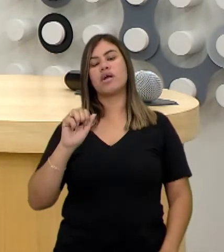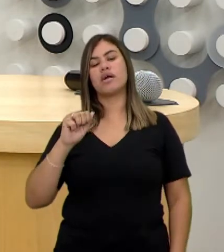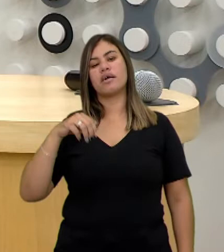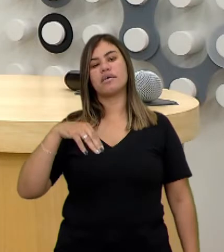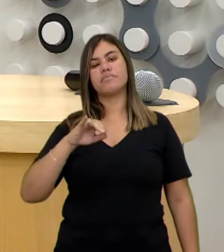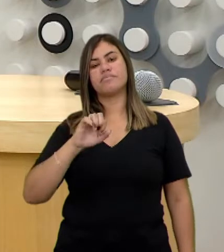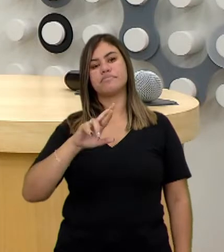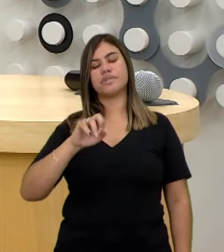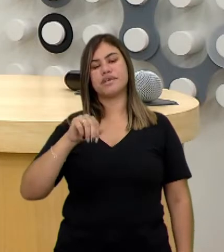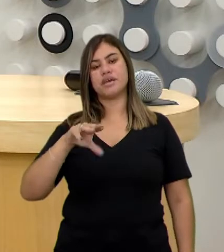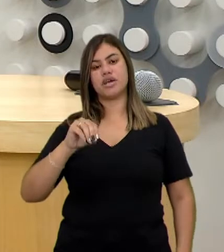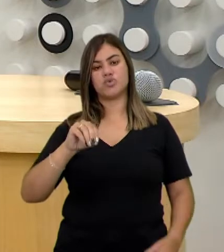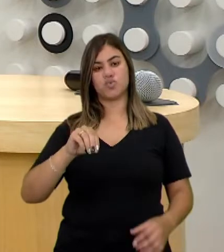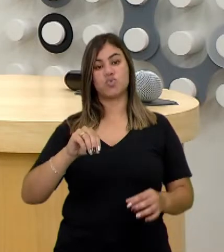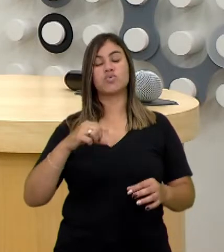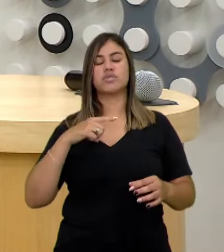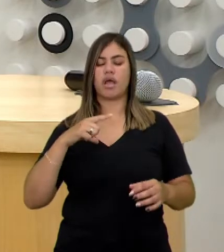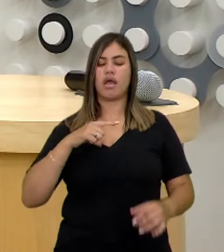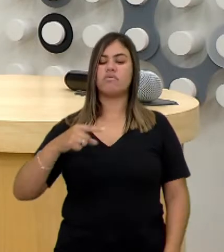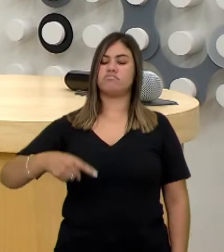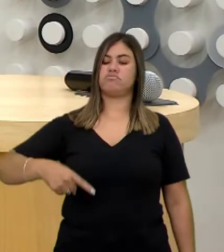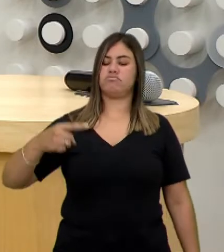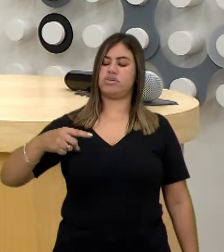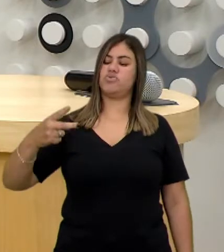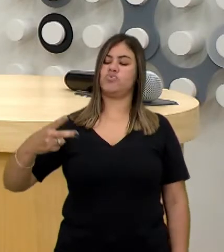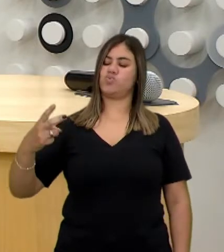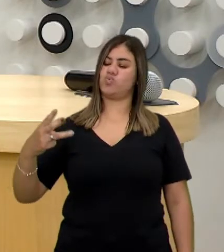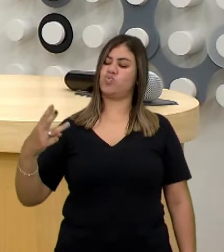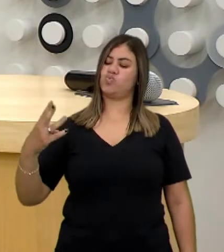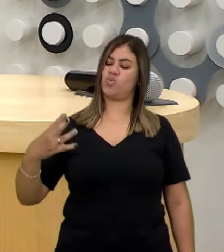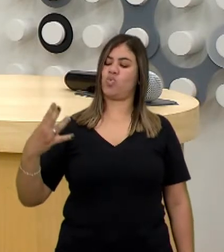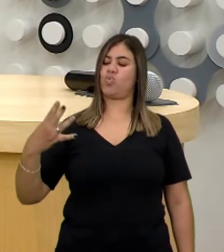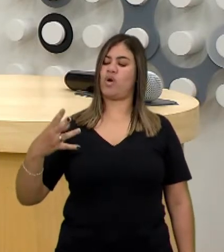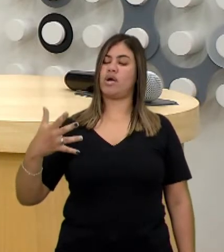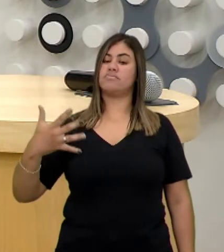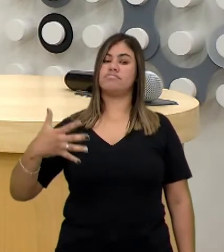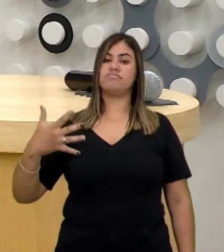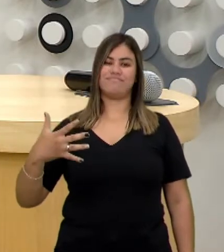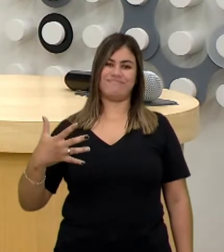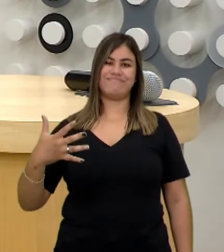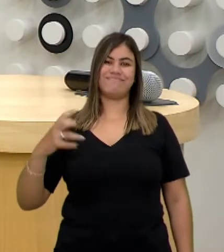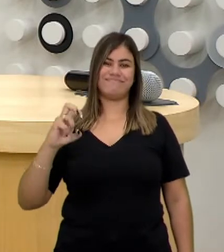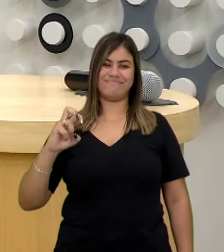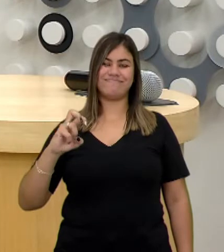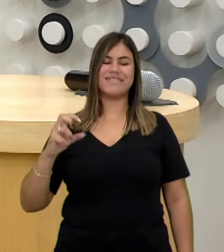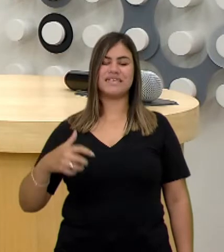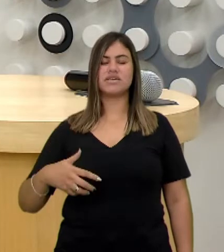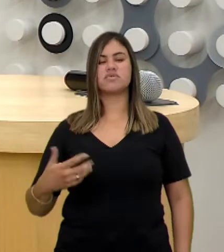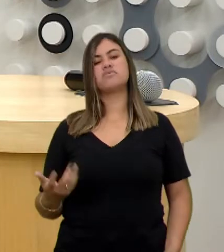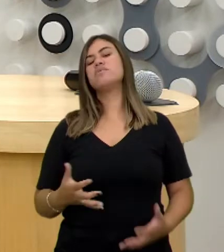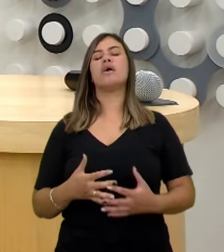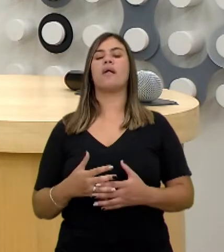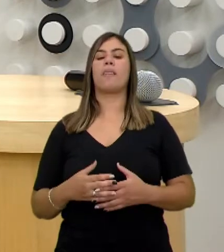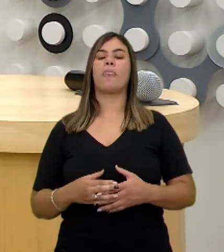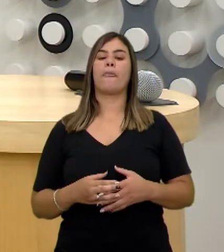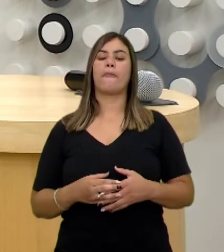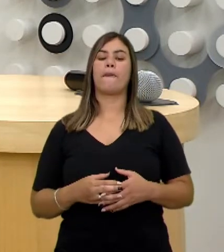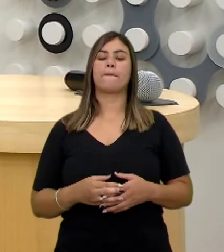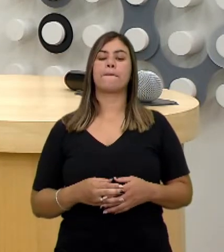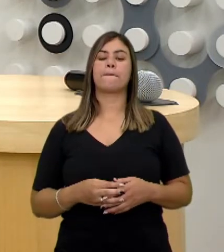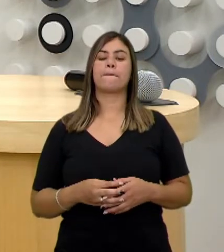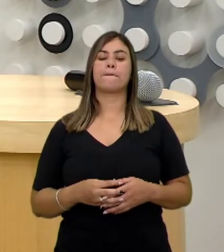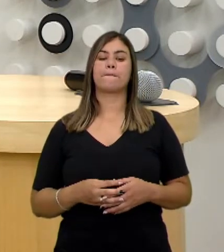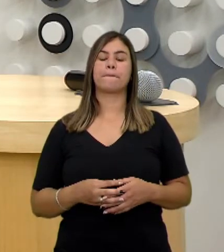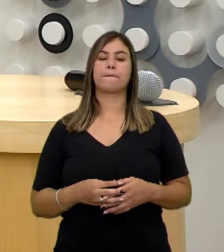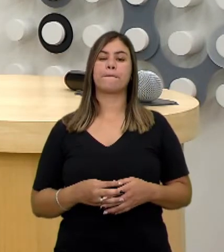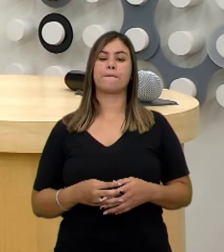vai se estendendo aí, né, por toda a era paleozoica aí, se estendendo aí do período cambriano até